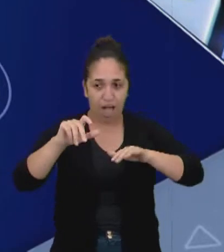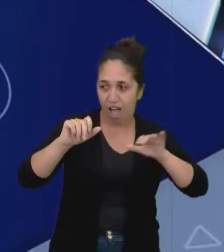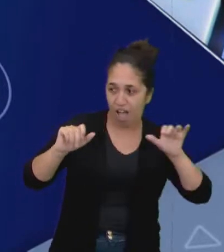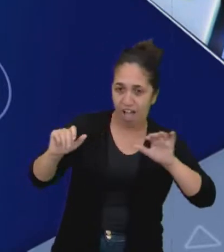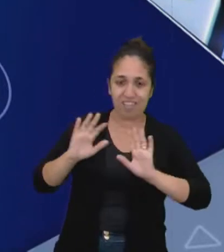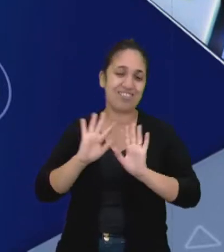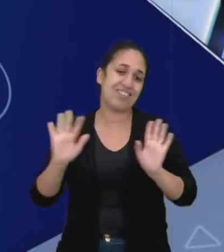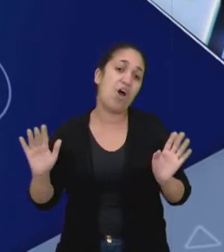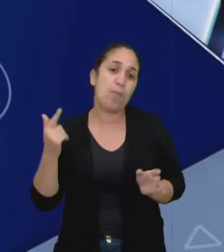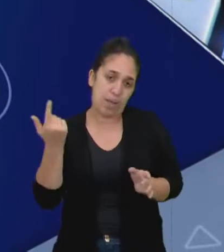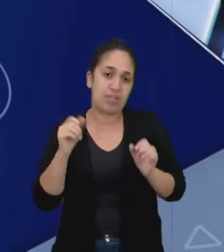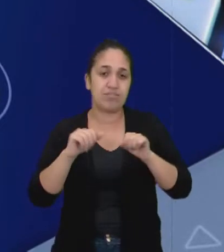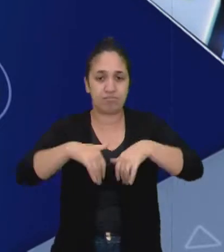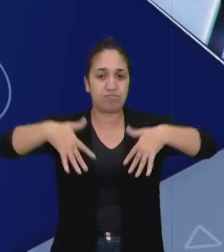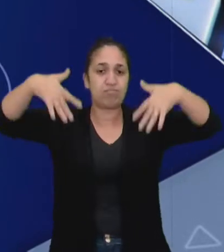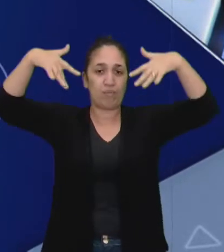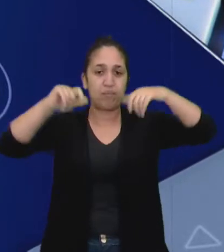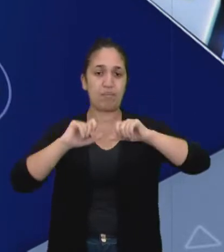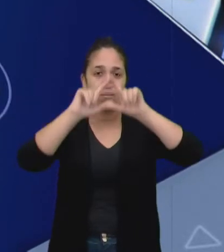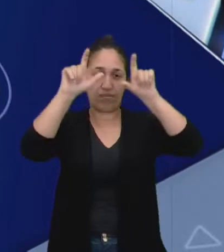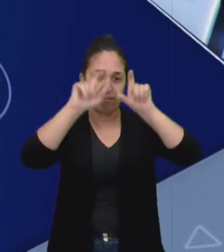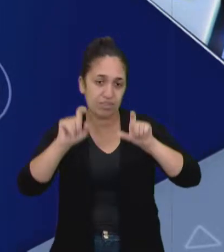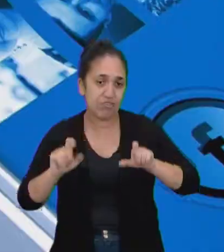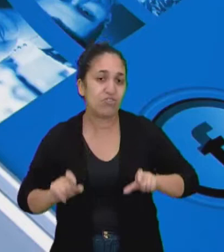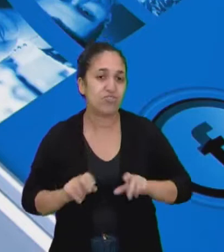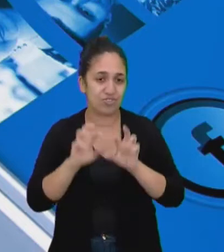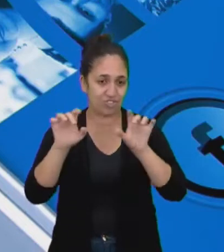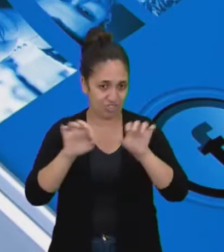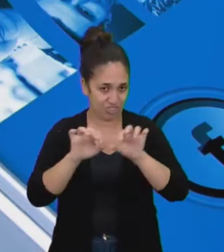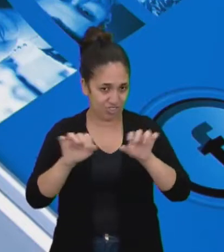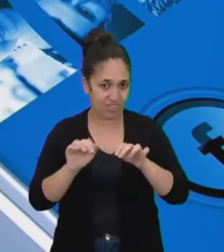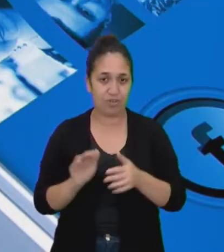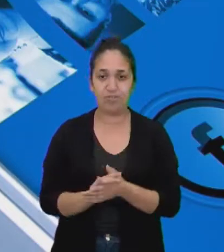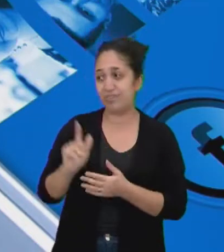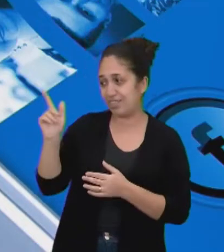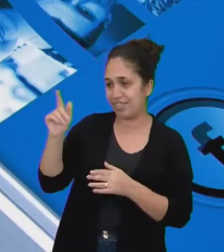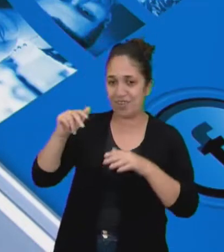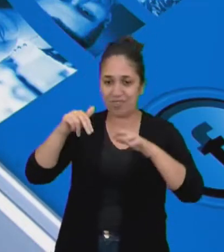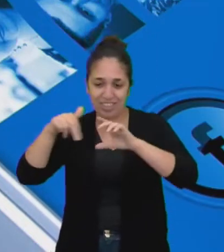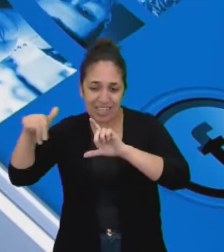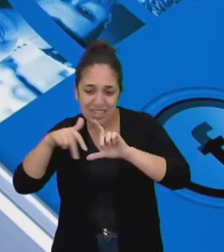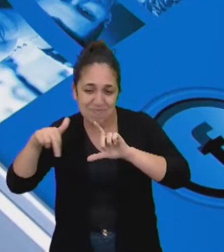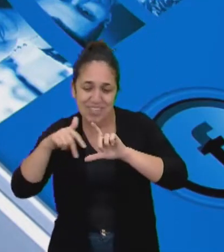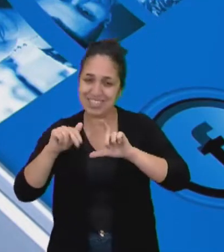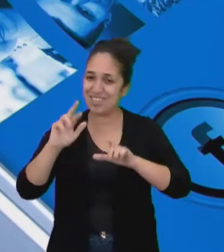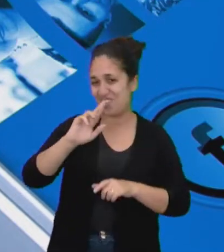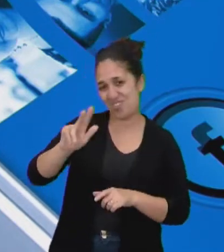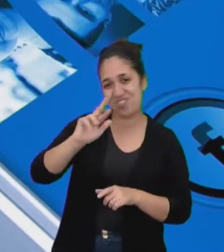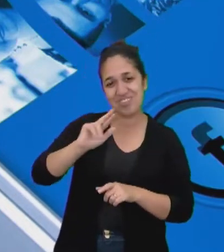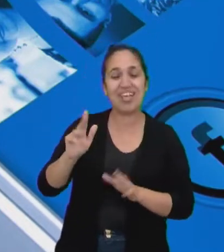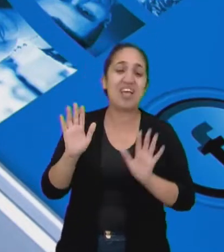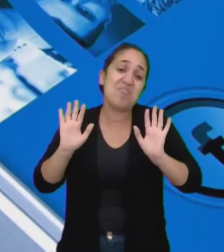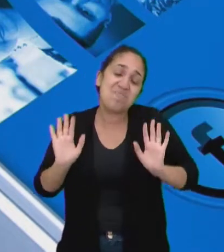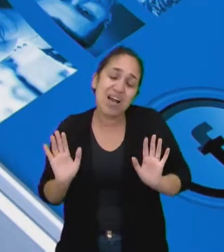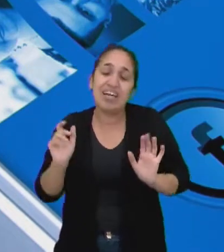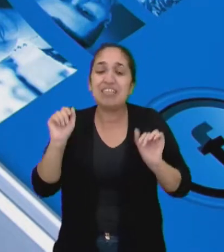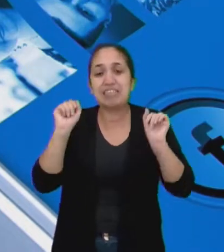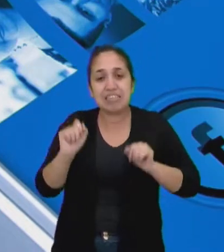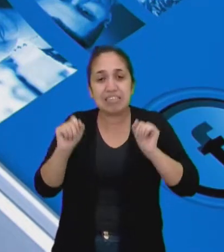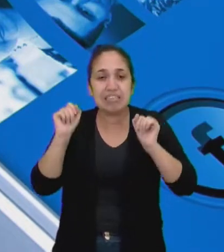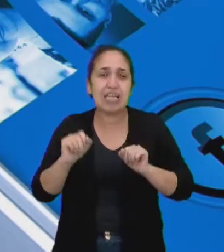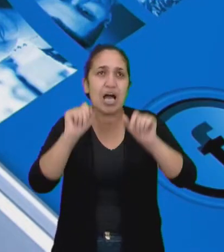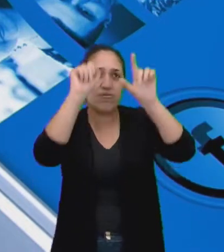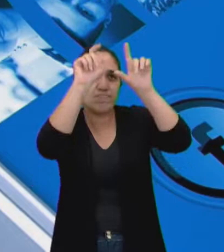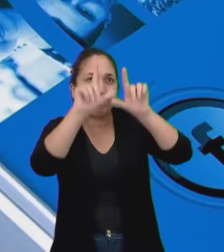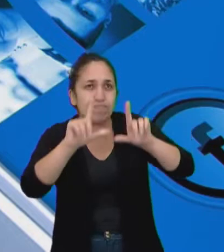nada, mas é um mapa digital. Mas todos são válidos. Exatamente. Ele não tem animação, mas tem a possibilidade de trabalhar aí o